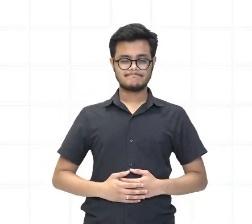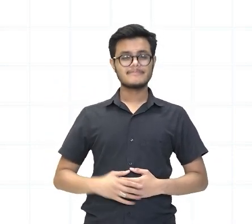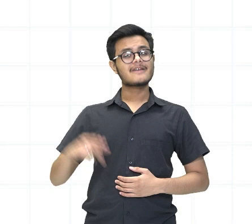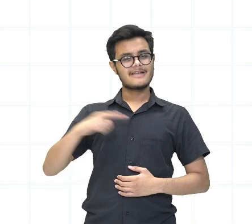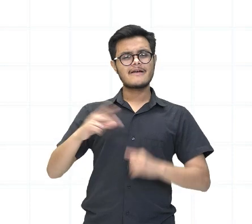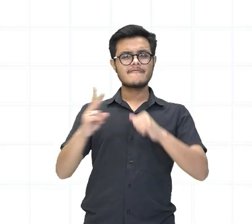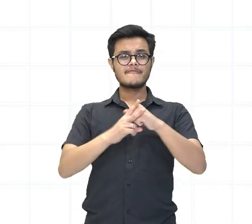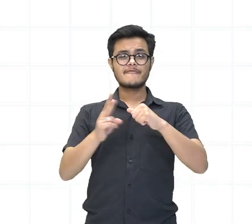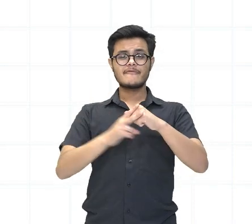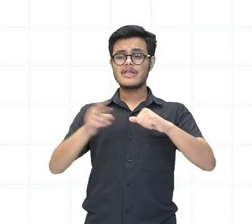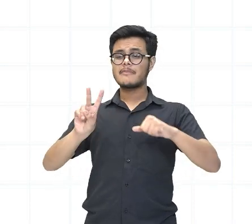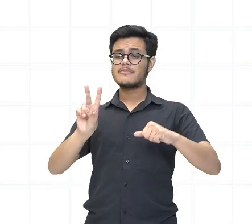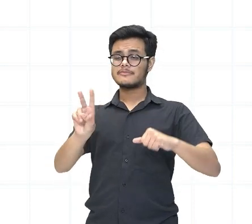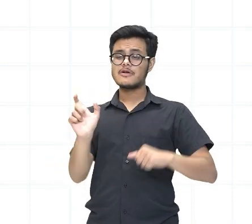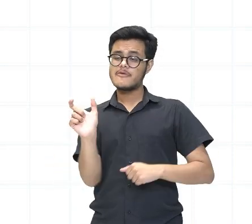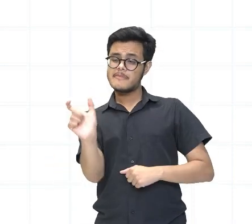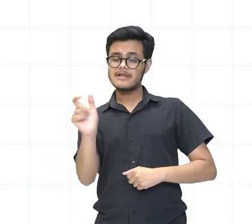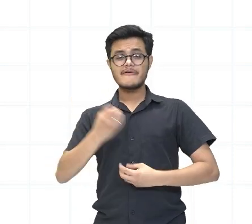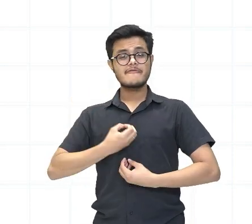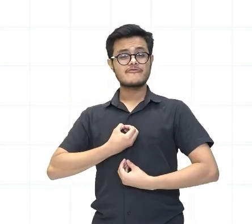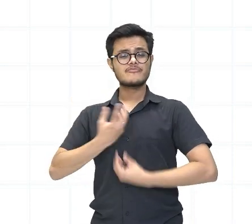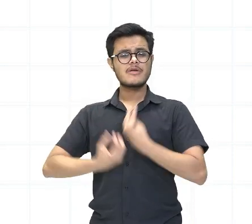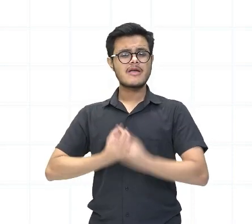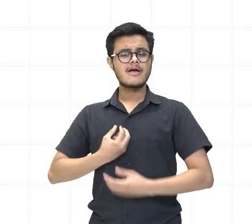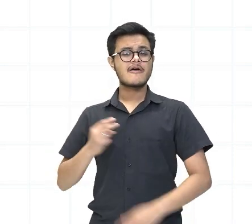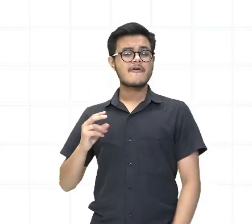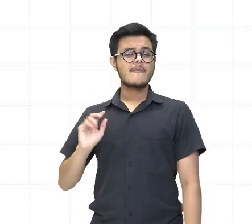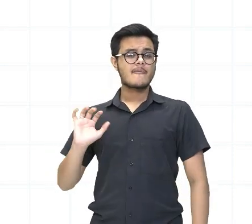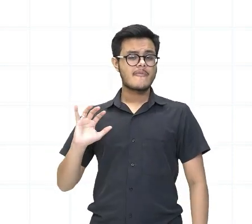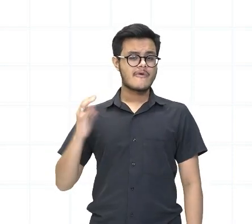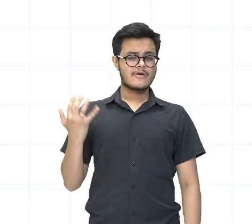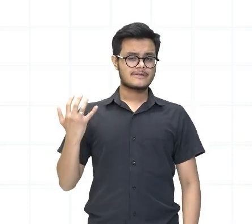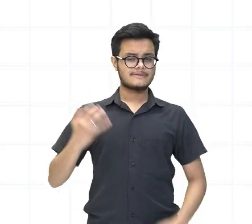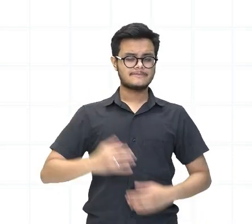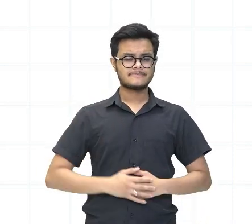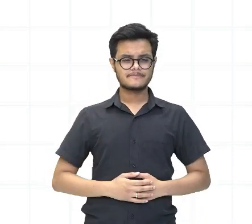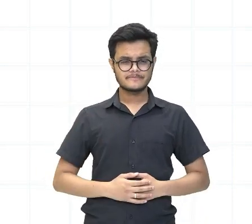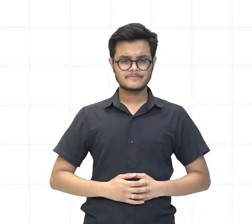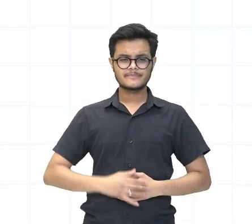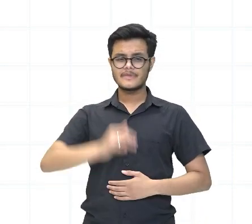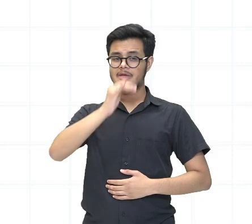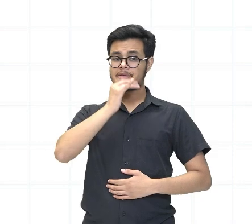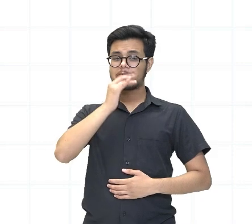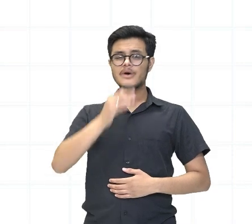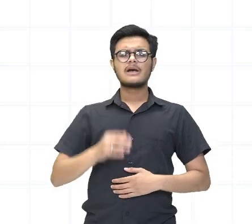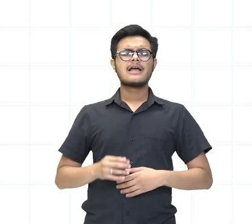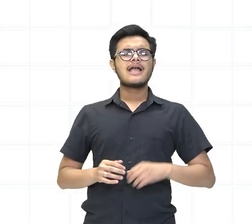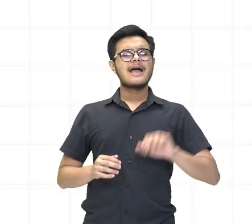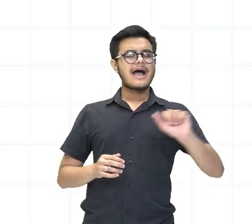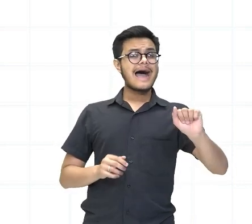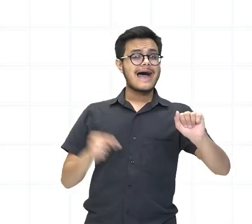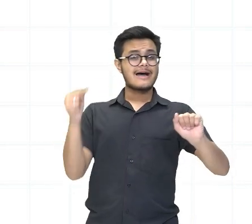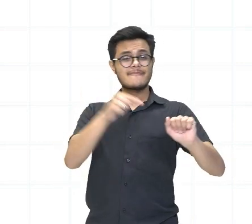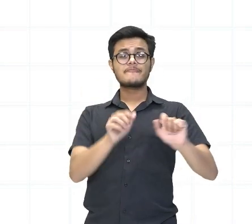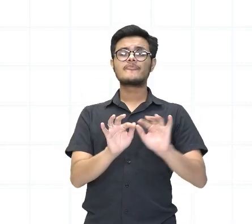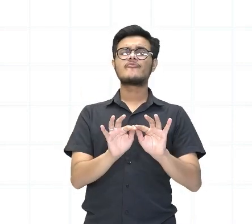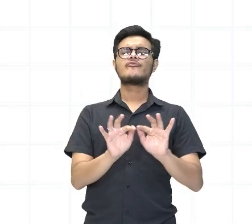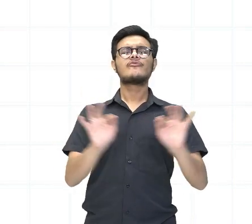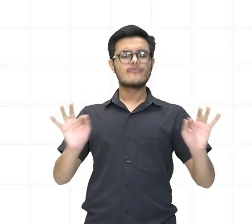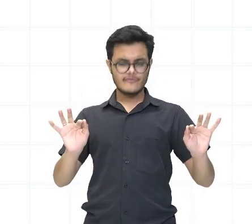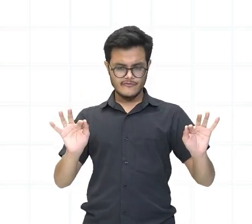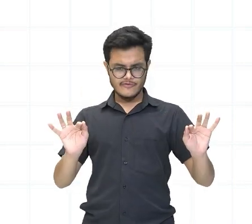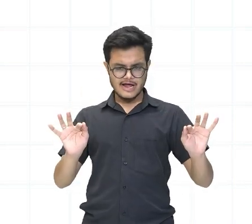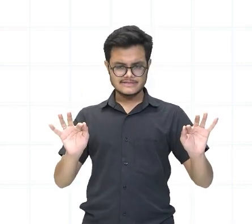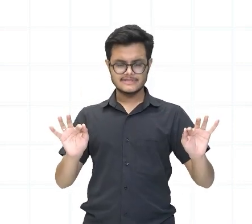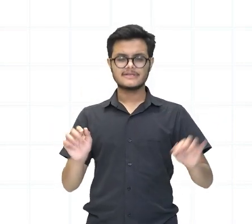ajuda a expressar uma ação. Então, por exemplo, lá naquele meu primeiro exemplo, rios da região atingem